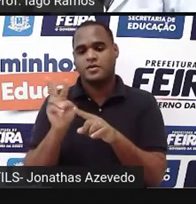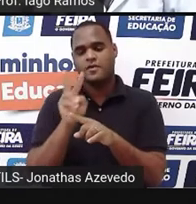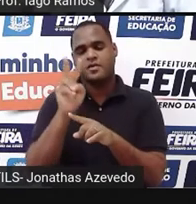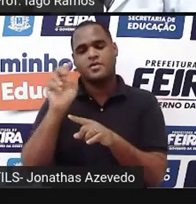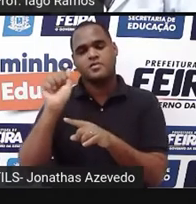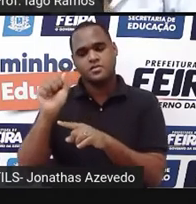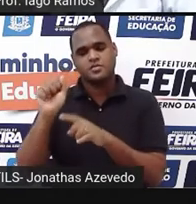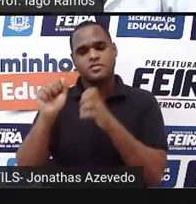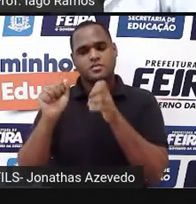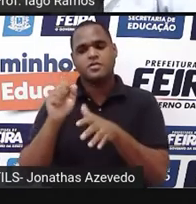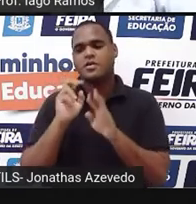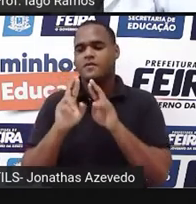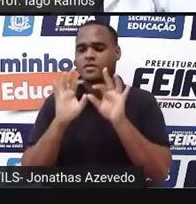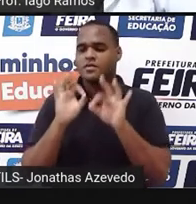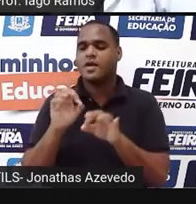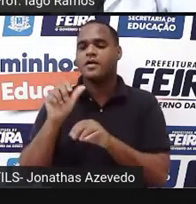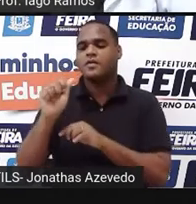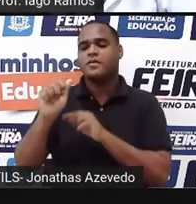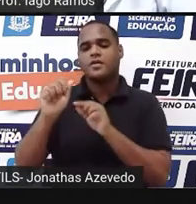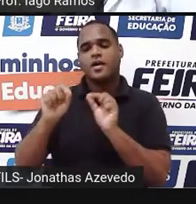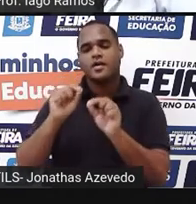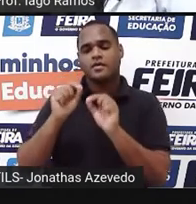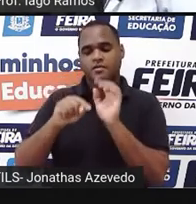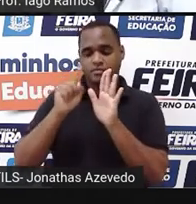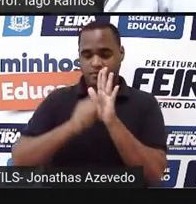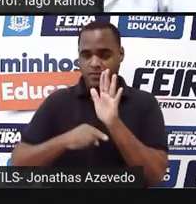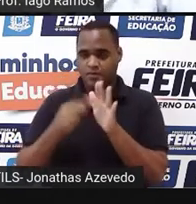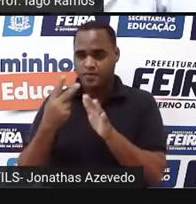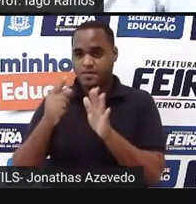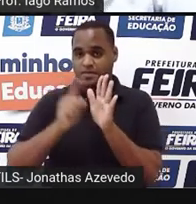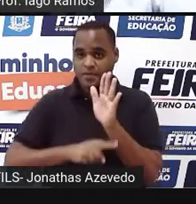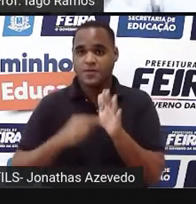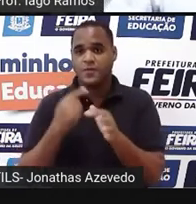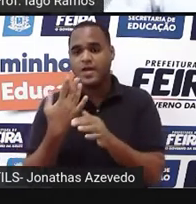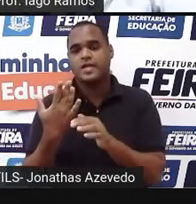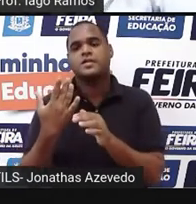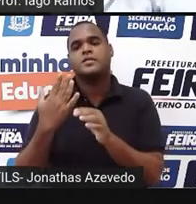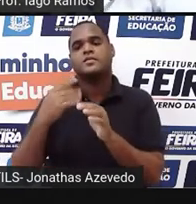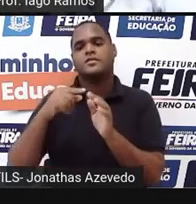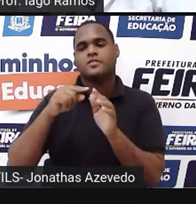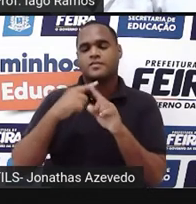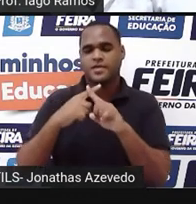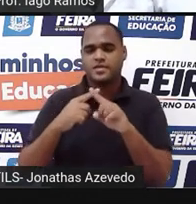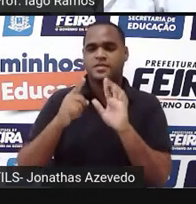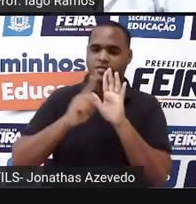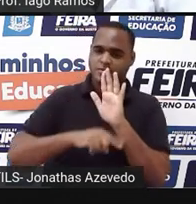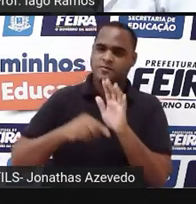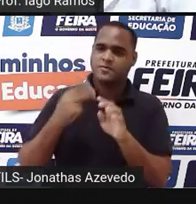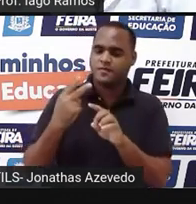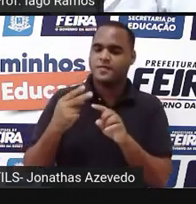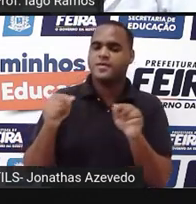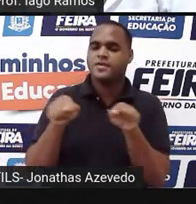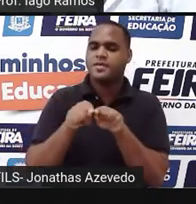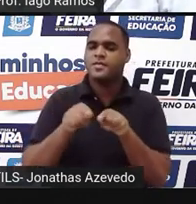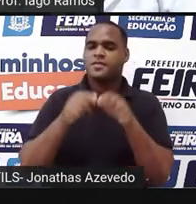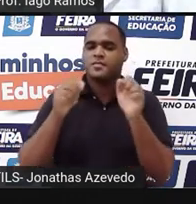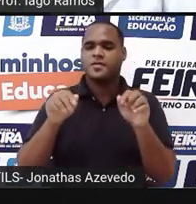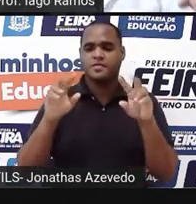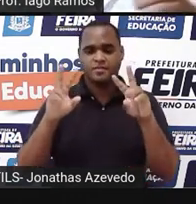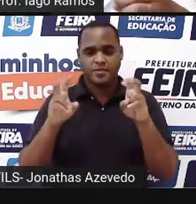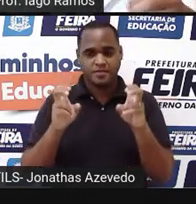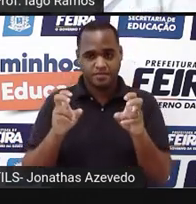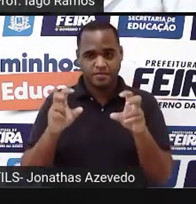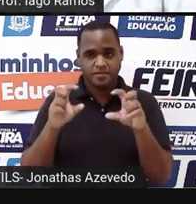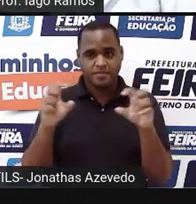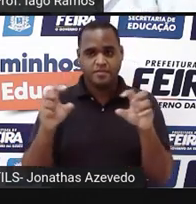O valor de A ali, ó, é menos 2. Então, vai ficar menos 4 vezes menos 2. E esse menos 2 a gente bota num parêntese